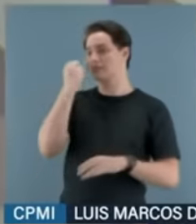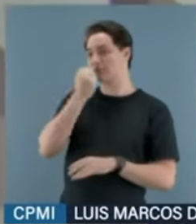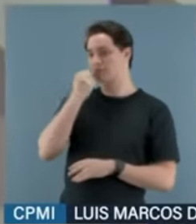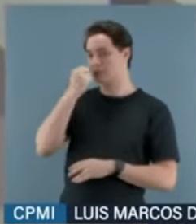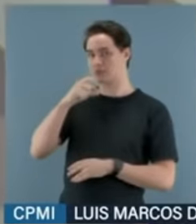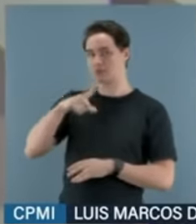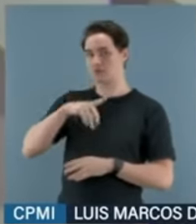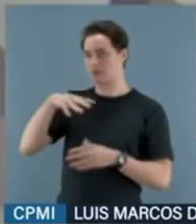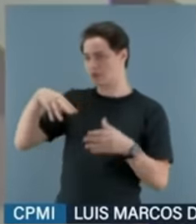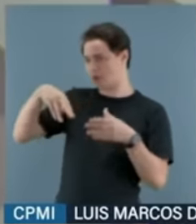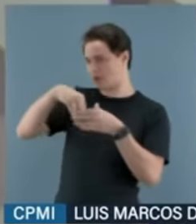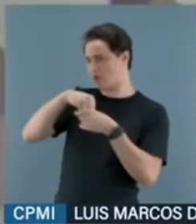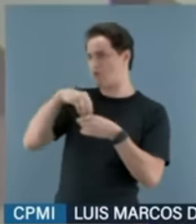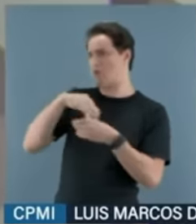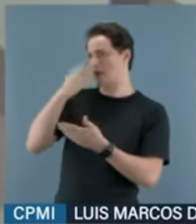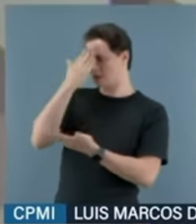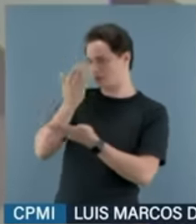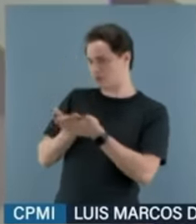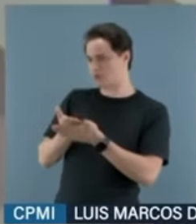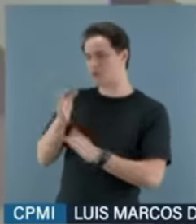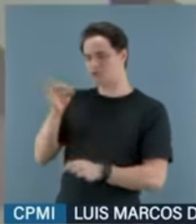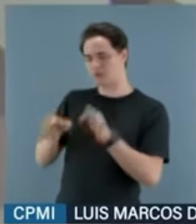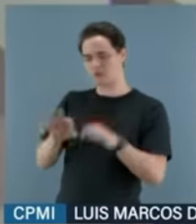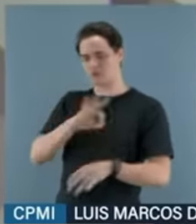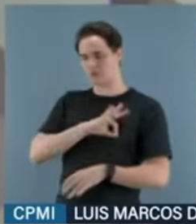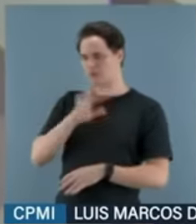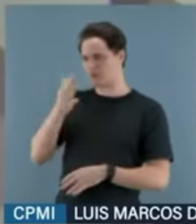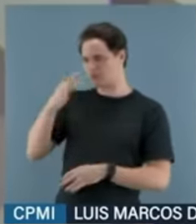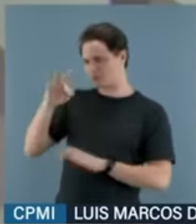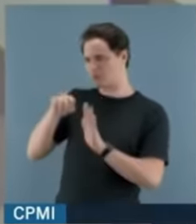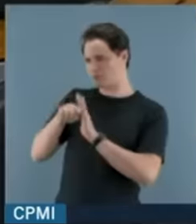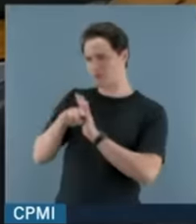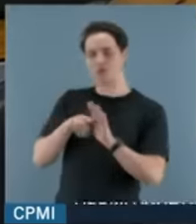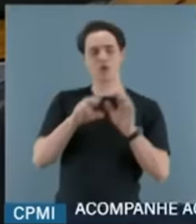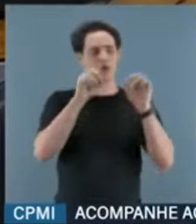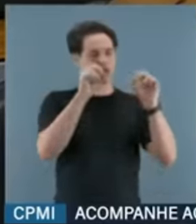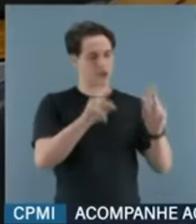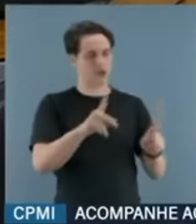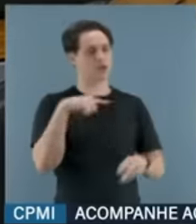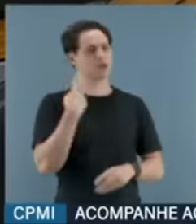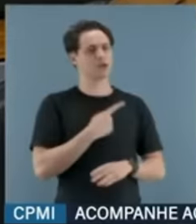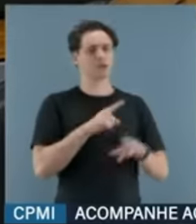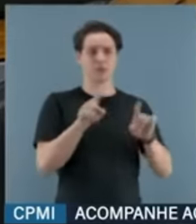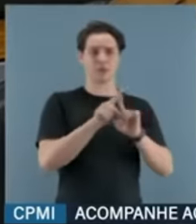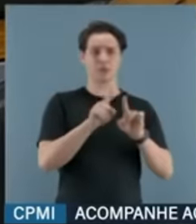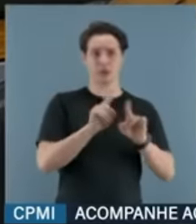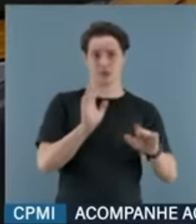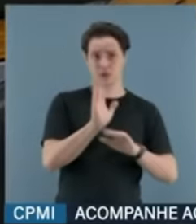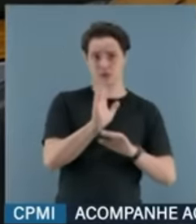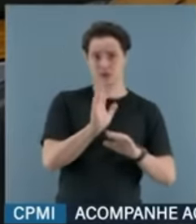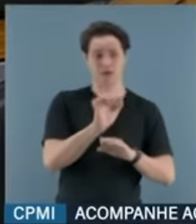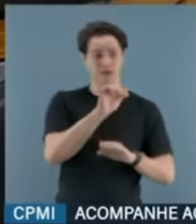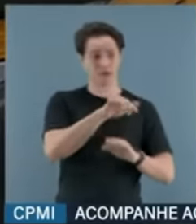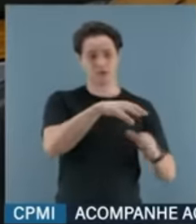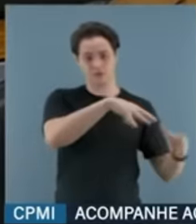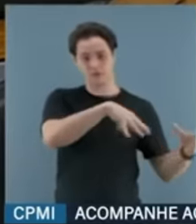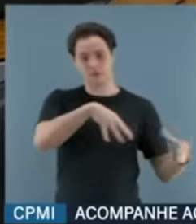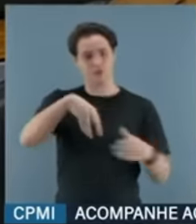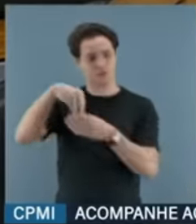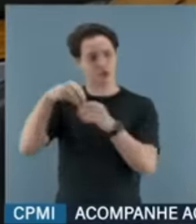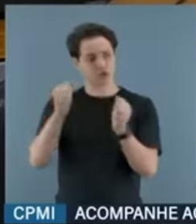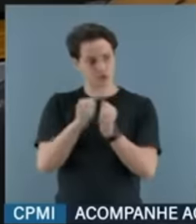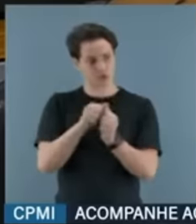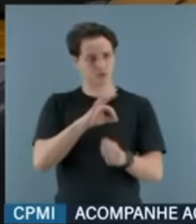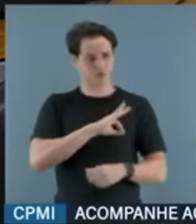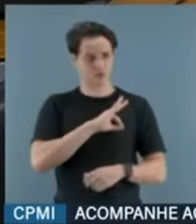nos autos, eu acredito na justiça, okay. A Polícia Federal está investigando. Okay. Nós estamos também ajudando a compor os autos, isso aqui vai compor os autos, ok?